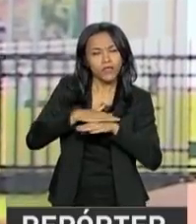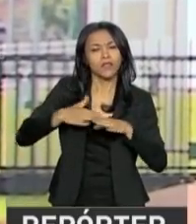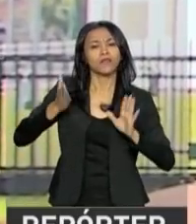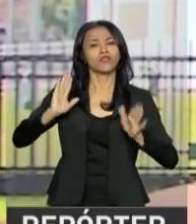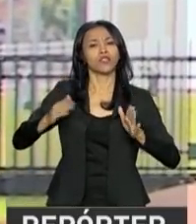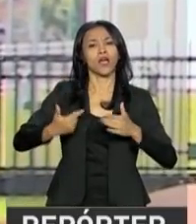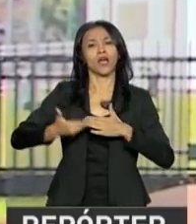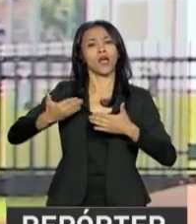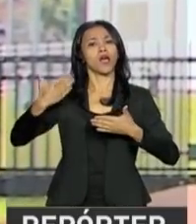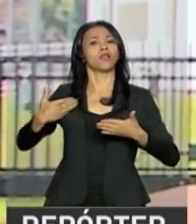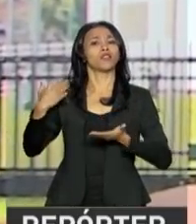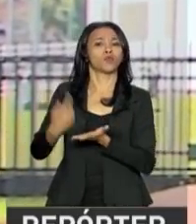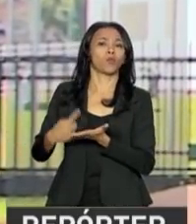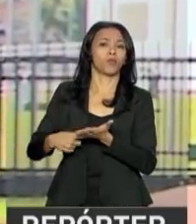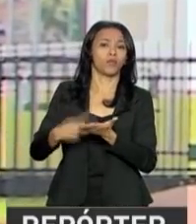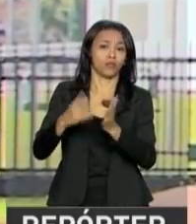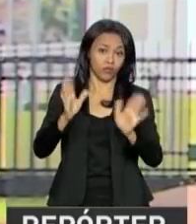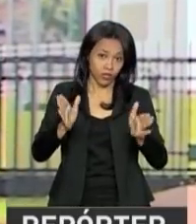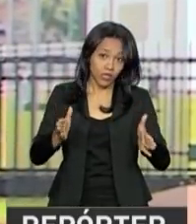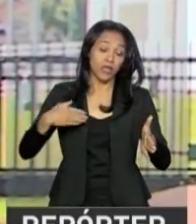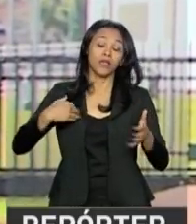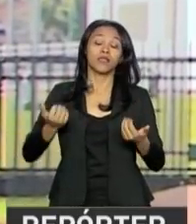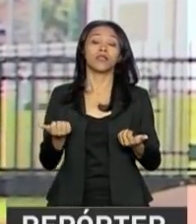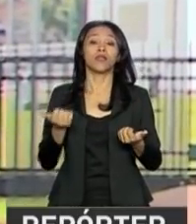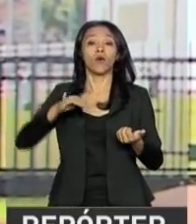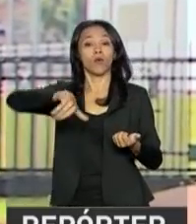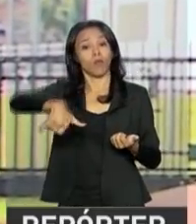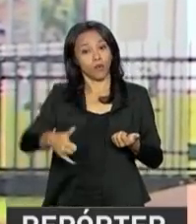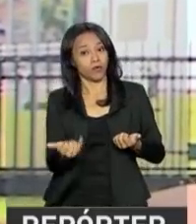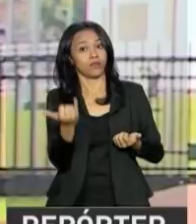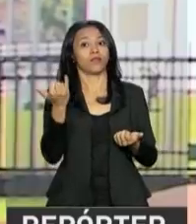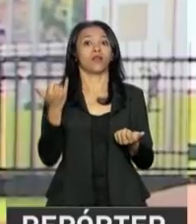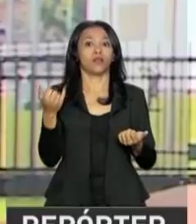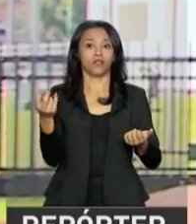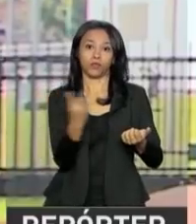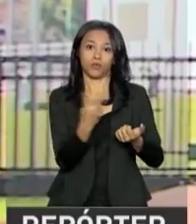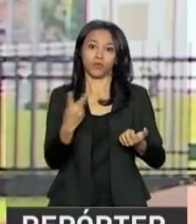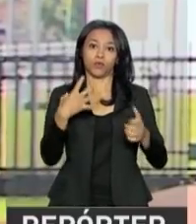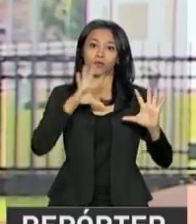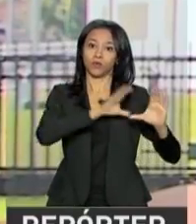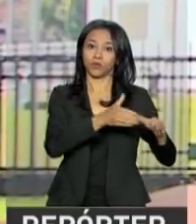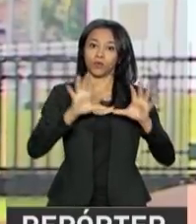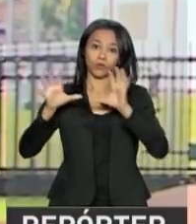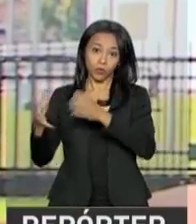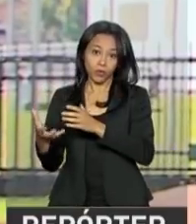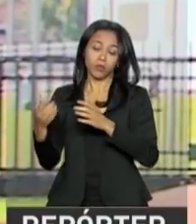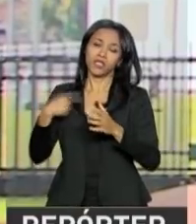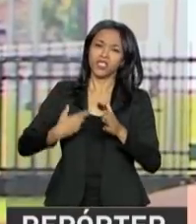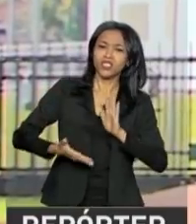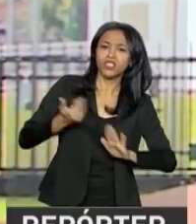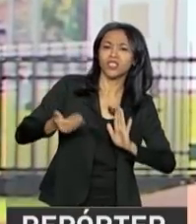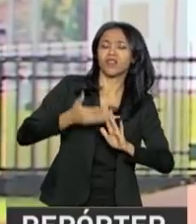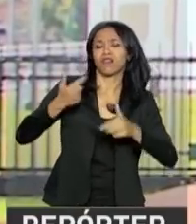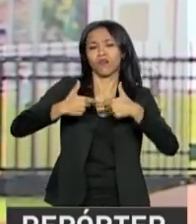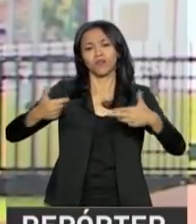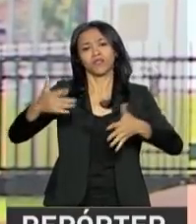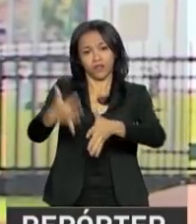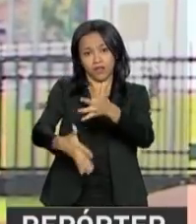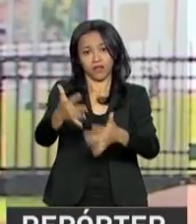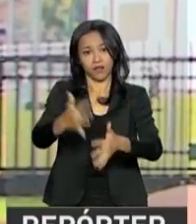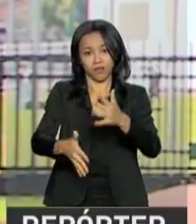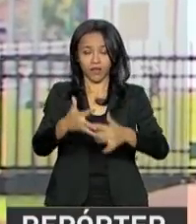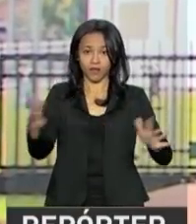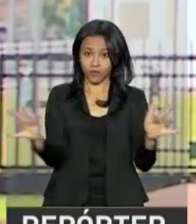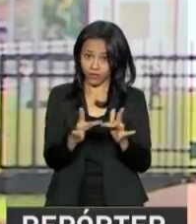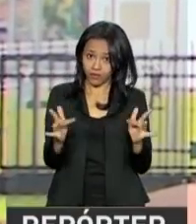existentes e na identificação de oportunidades e até de possíveis obstáculos que possam ser removidos para melhorar a